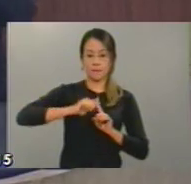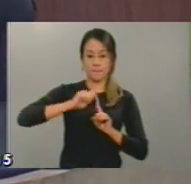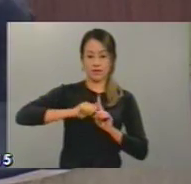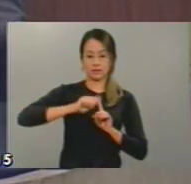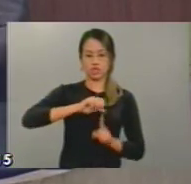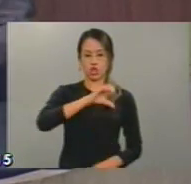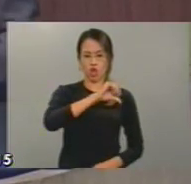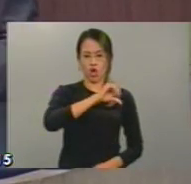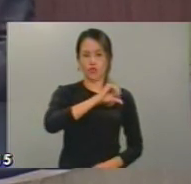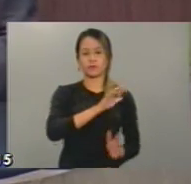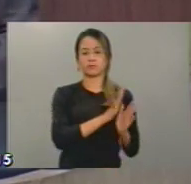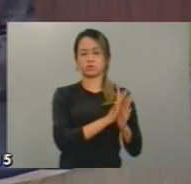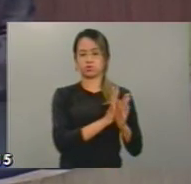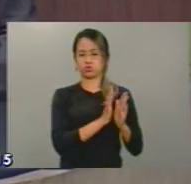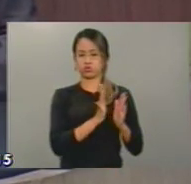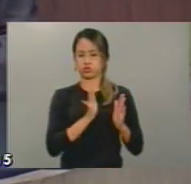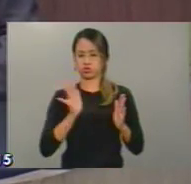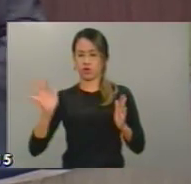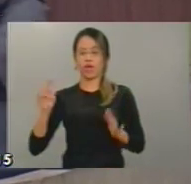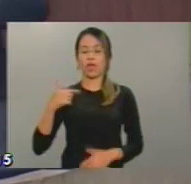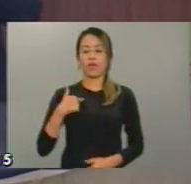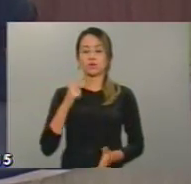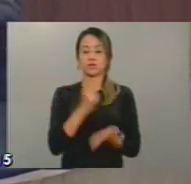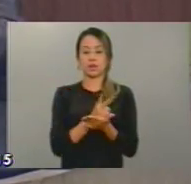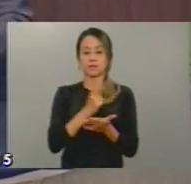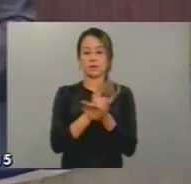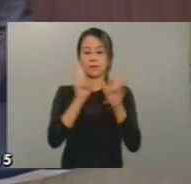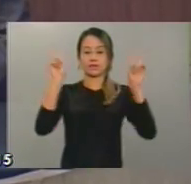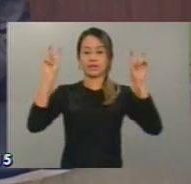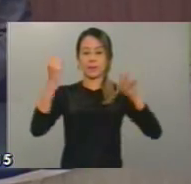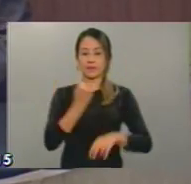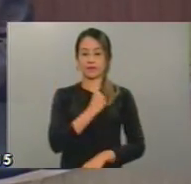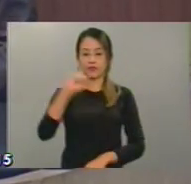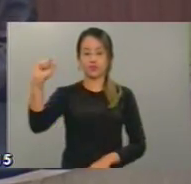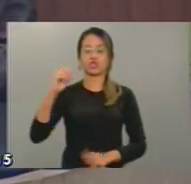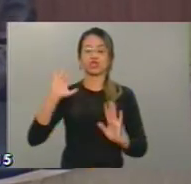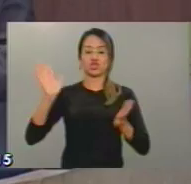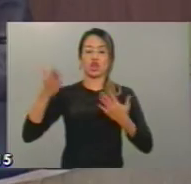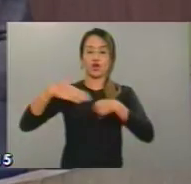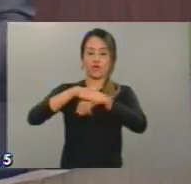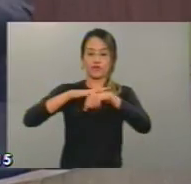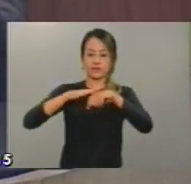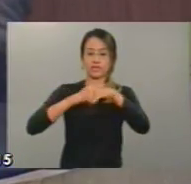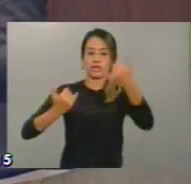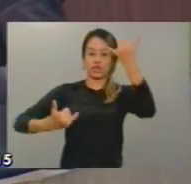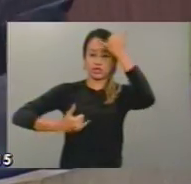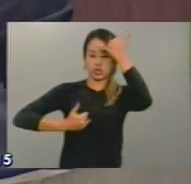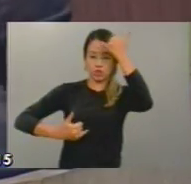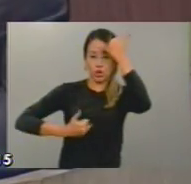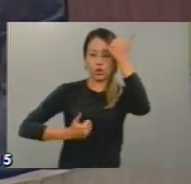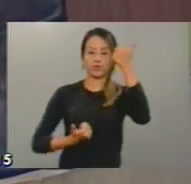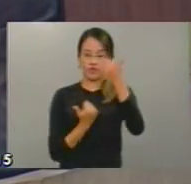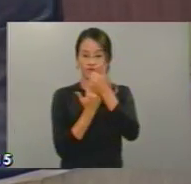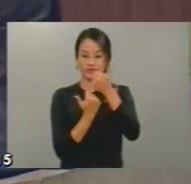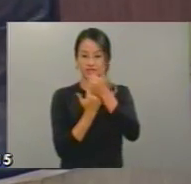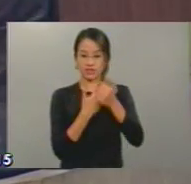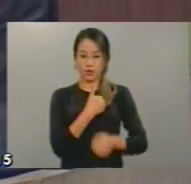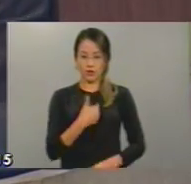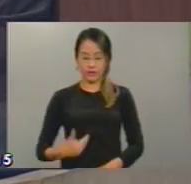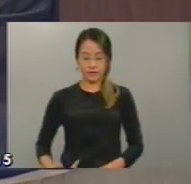estive com a vice-governadora Isolda, com o secretário-chefe de gabinete Elcio, inúmeras vezes com o secretário,